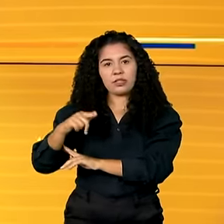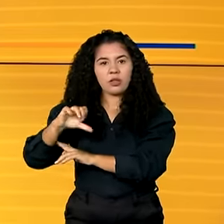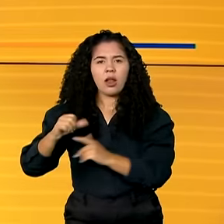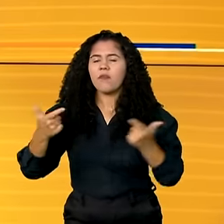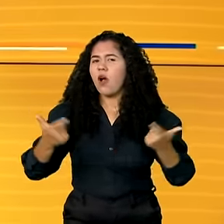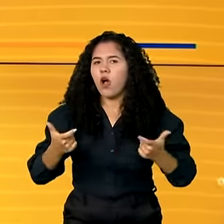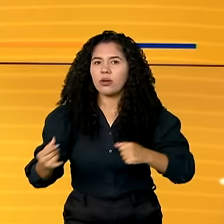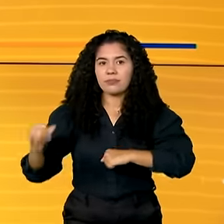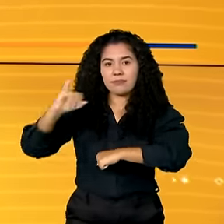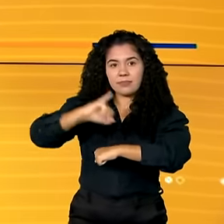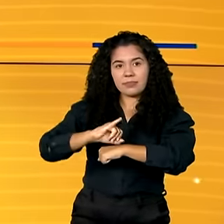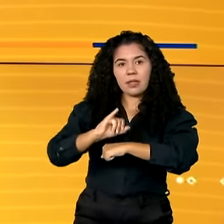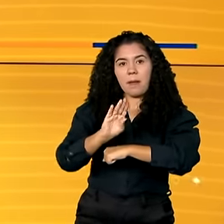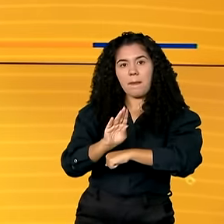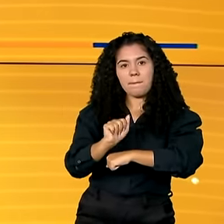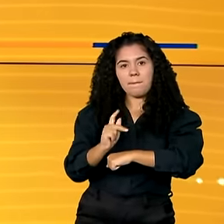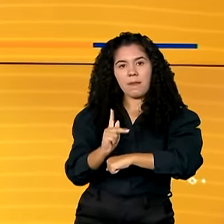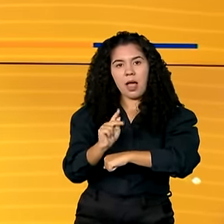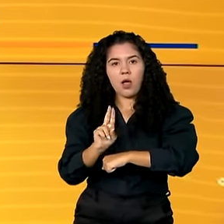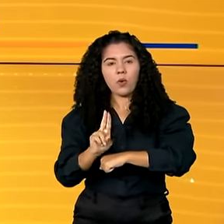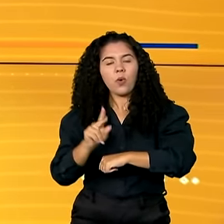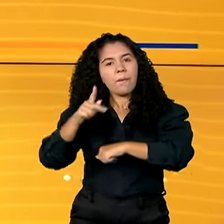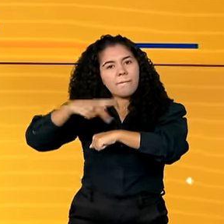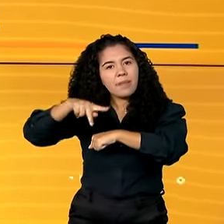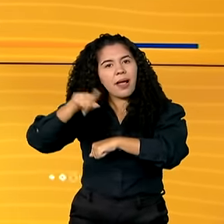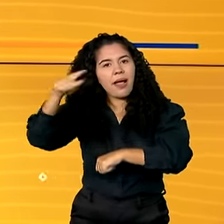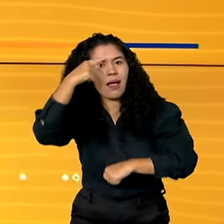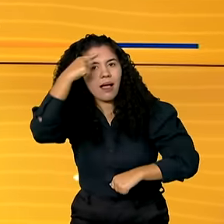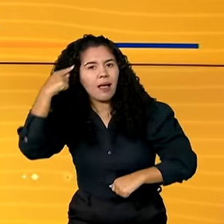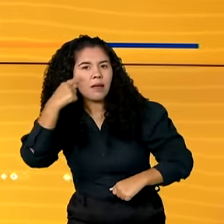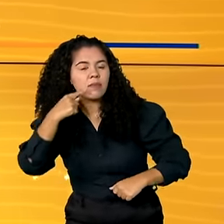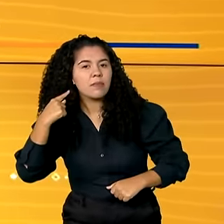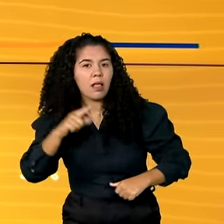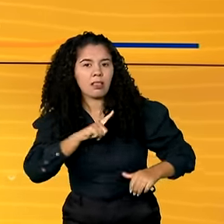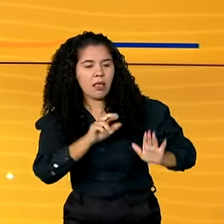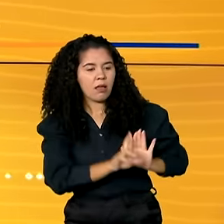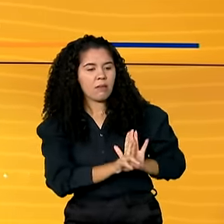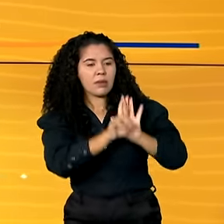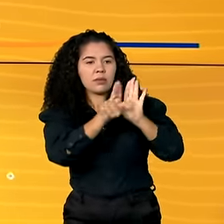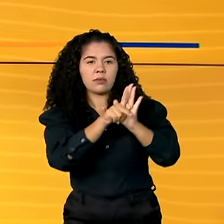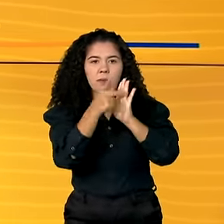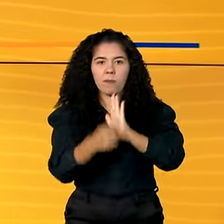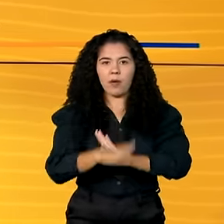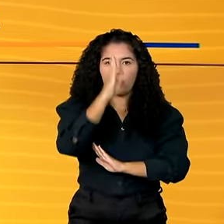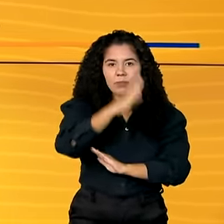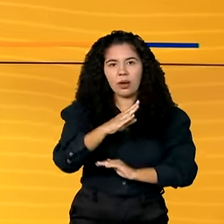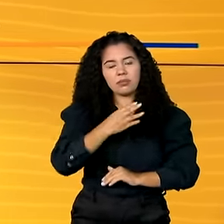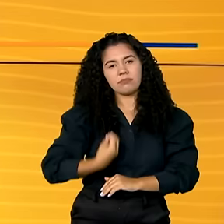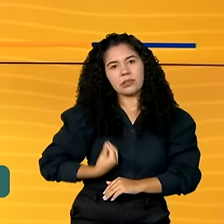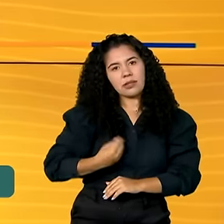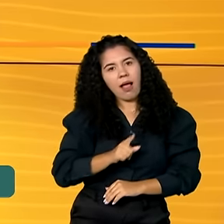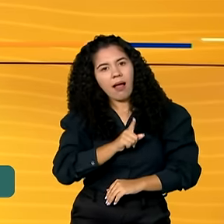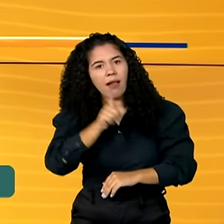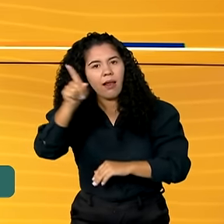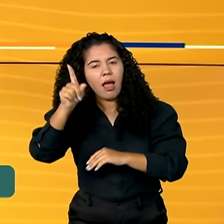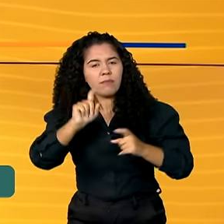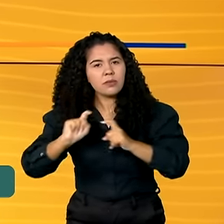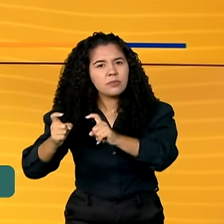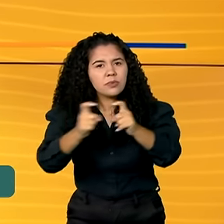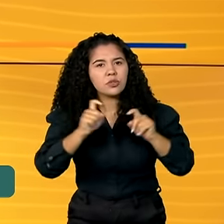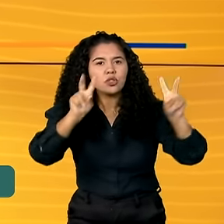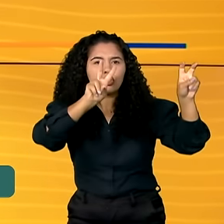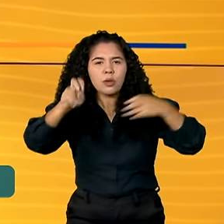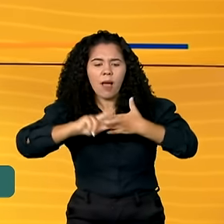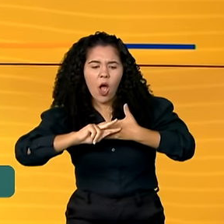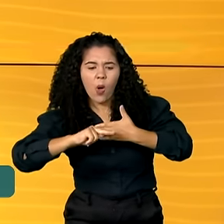Azerbaijão. Ministros e representantes do governo brasileiro estão lá participando de debates sobre as consequências das mudanças